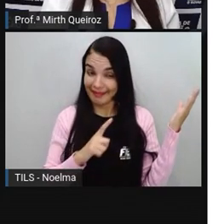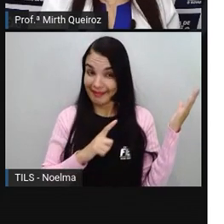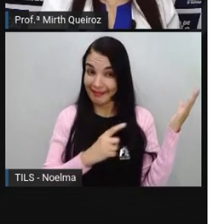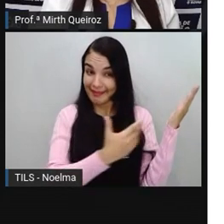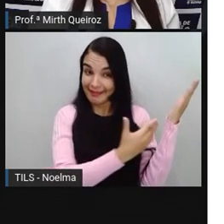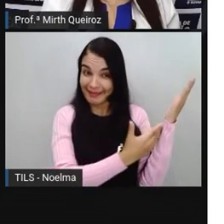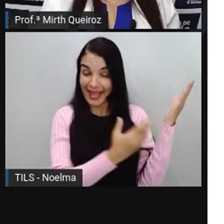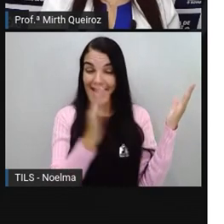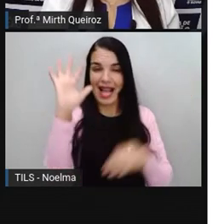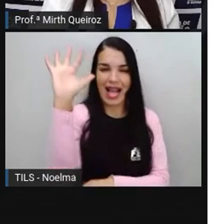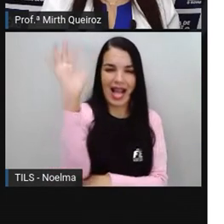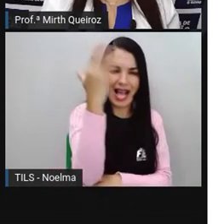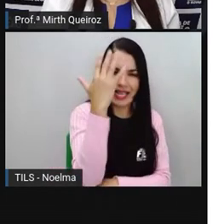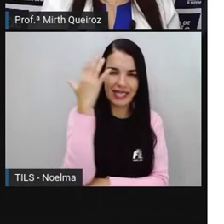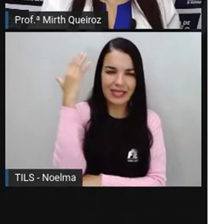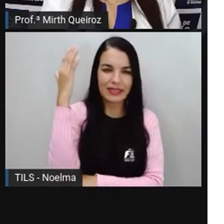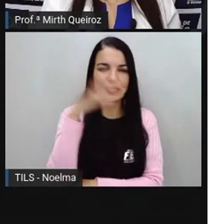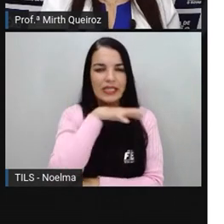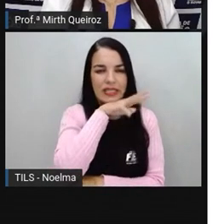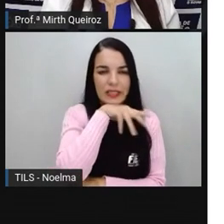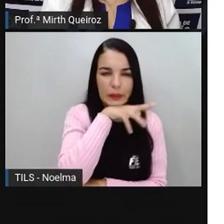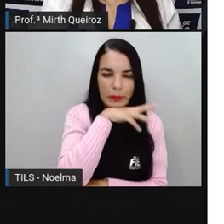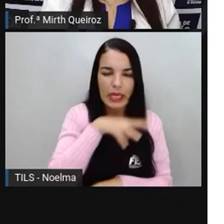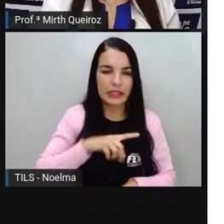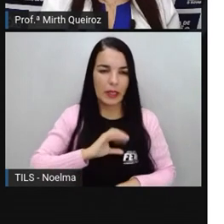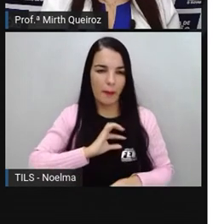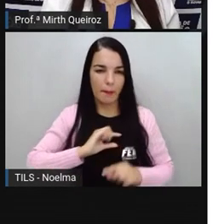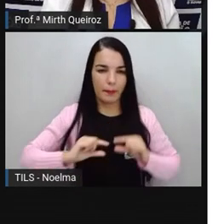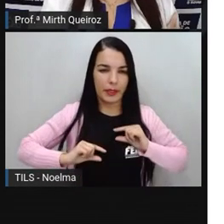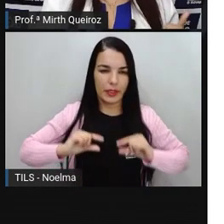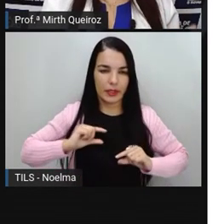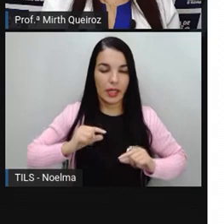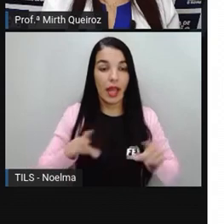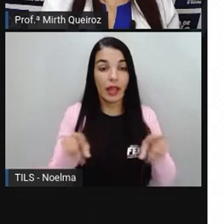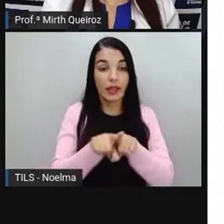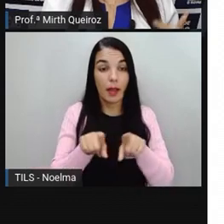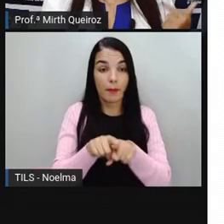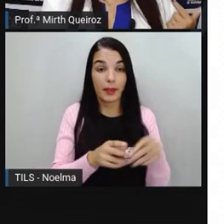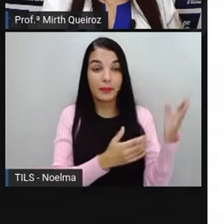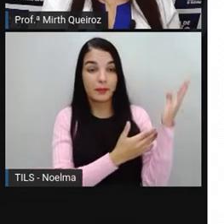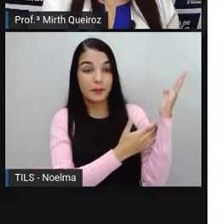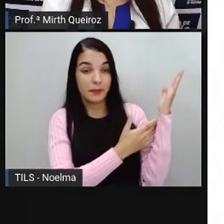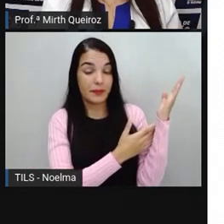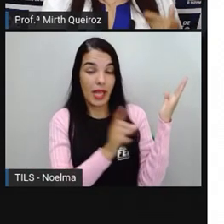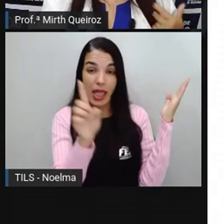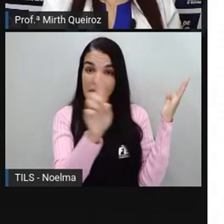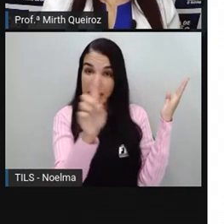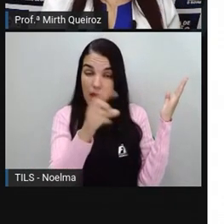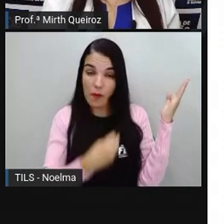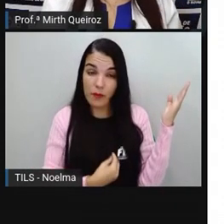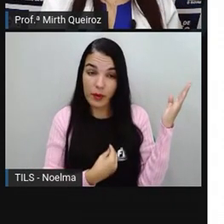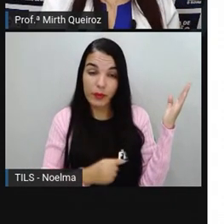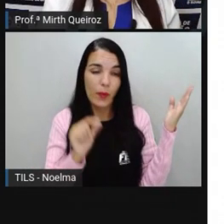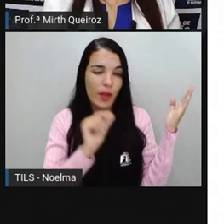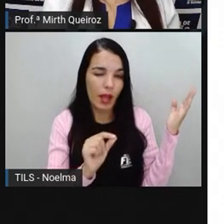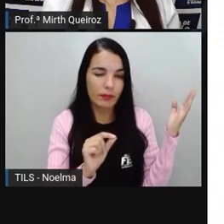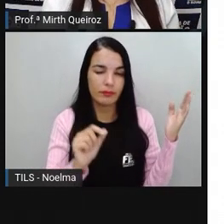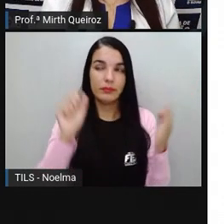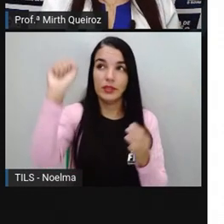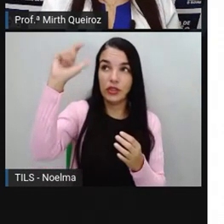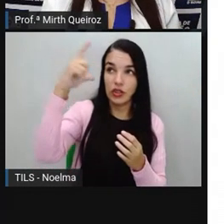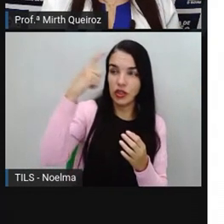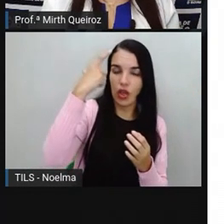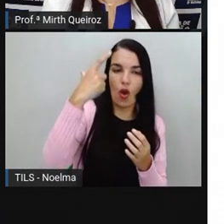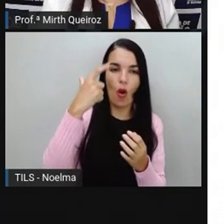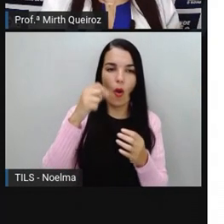plantas, animais, micro-organismos, e os seres abióticos, o solo, a luz, o ar, dentre